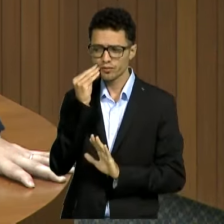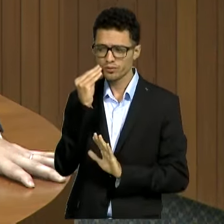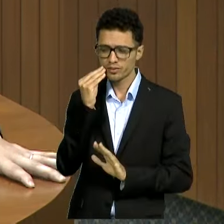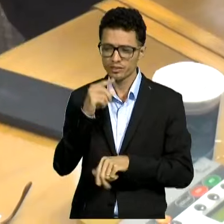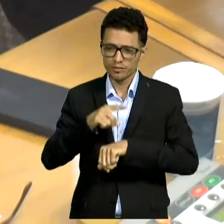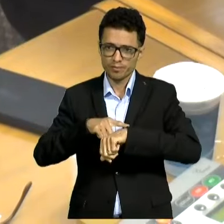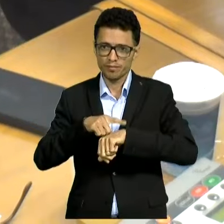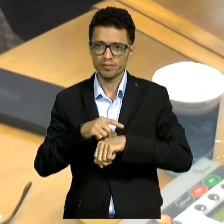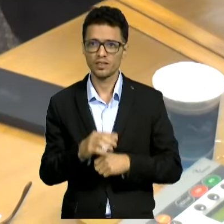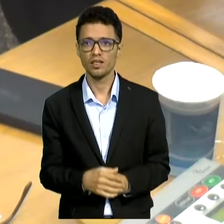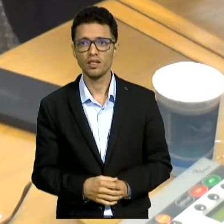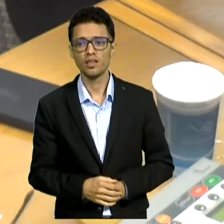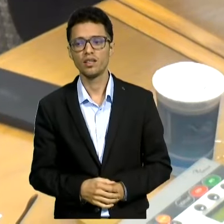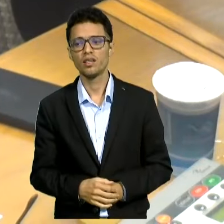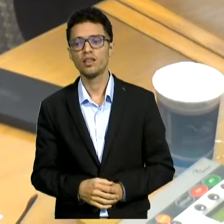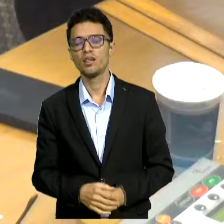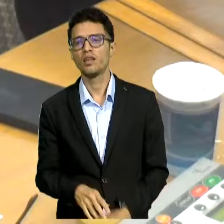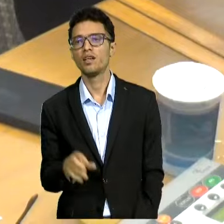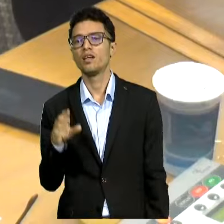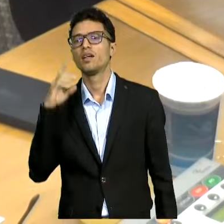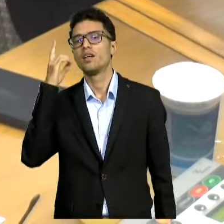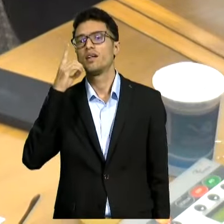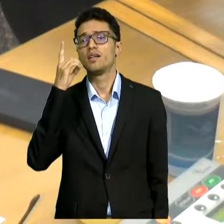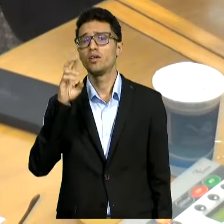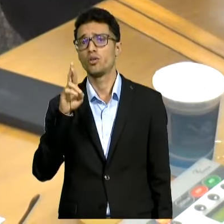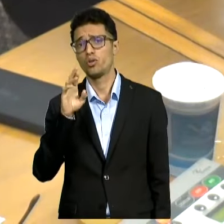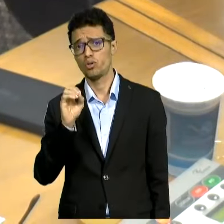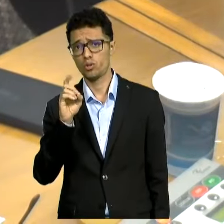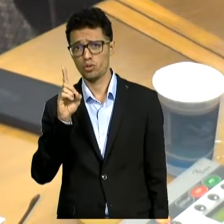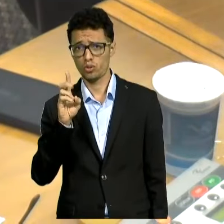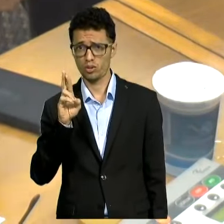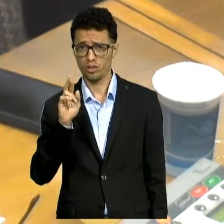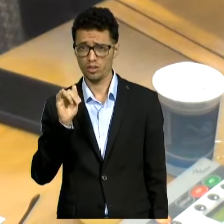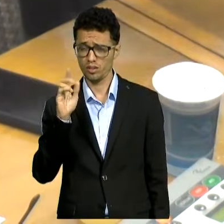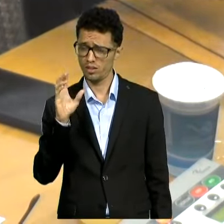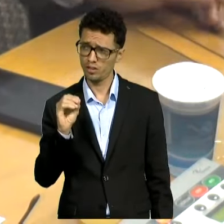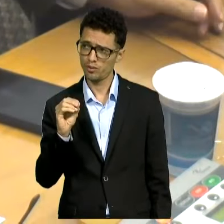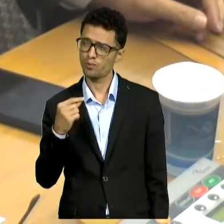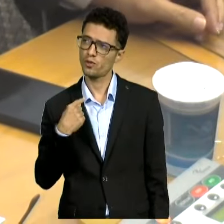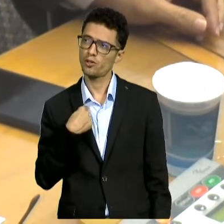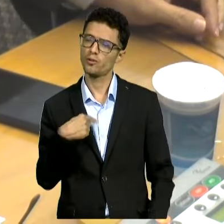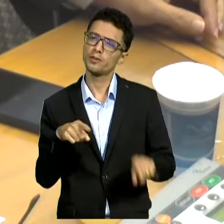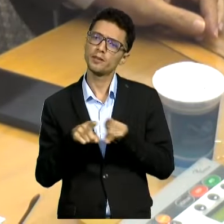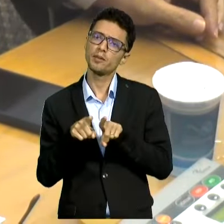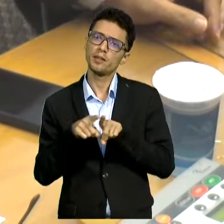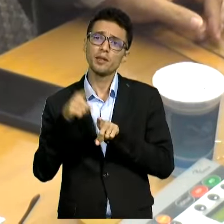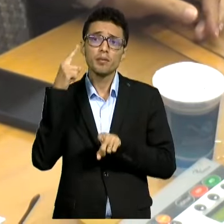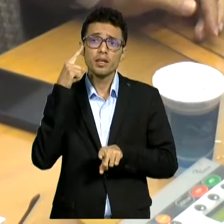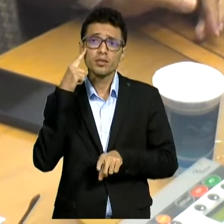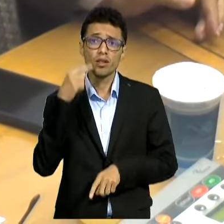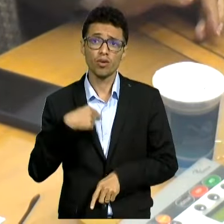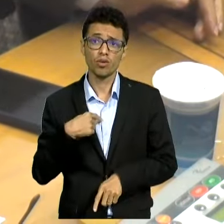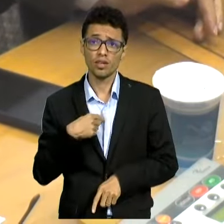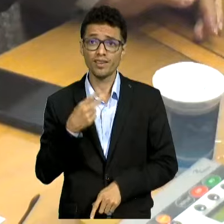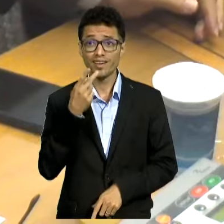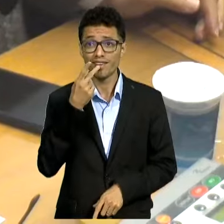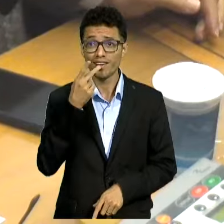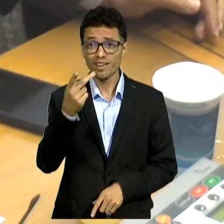senhores. Deputado, eu também, eu penso que eu quero aqui reafirmar, antes que